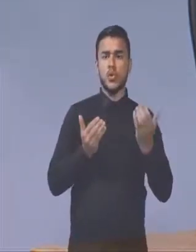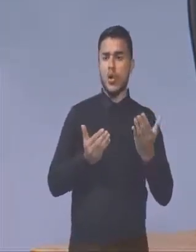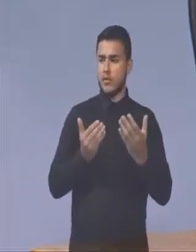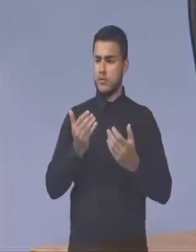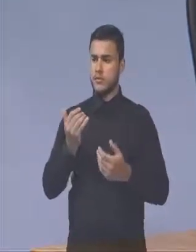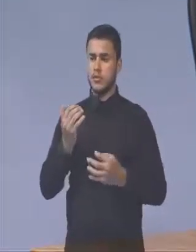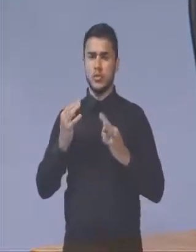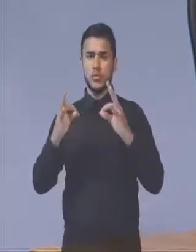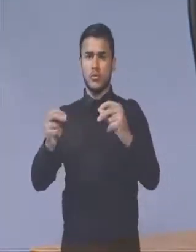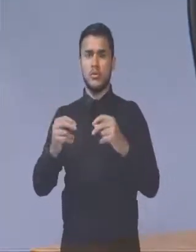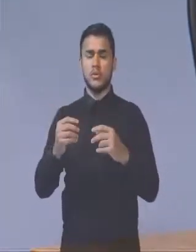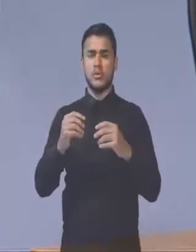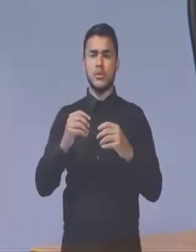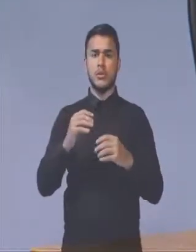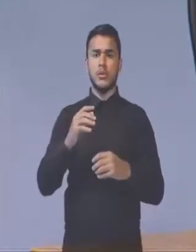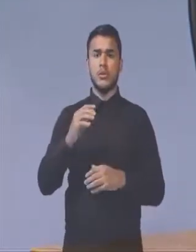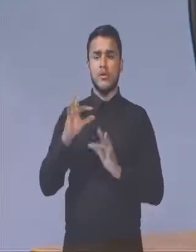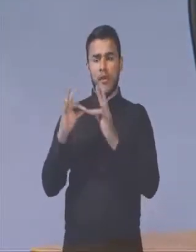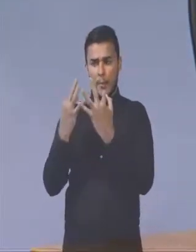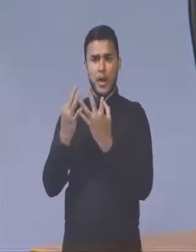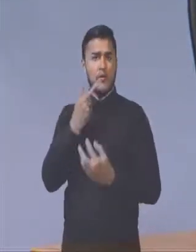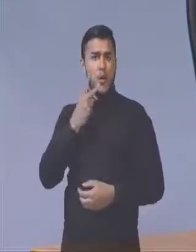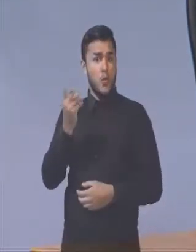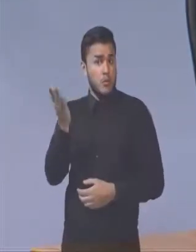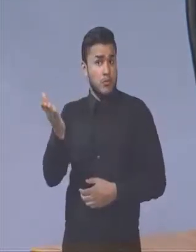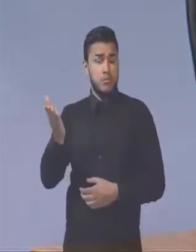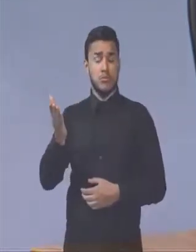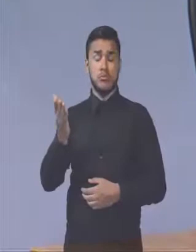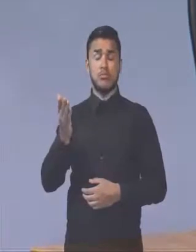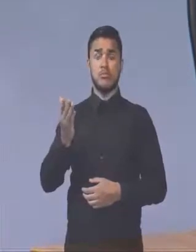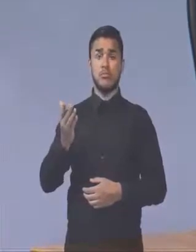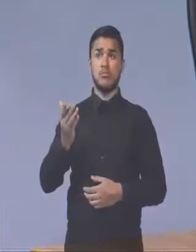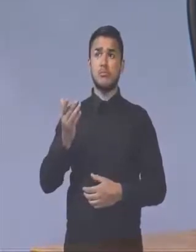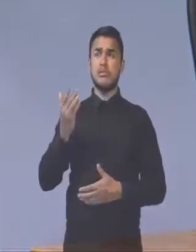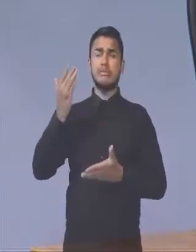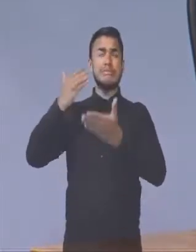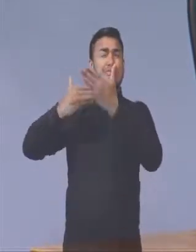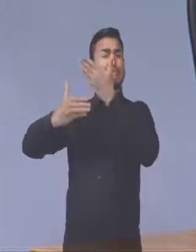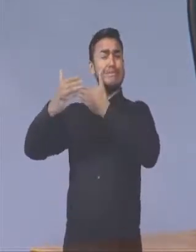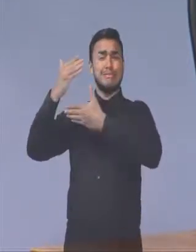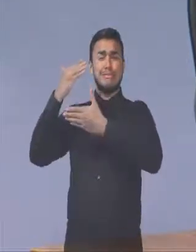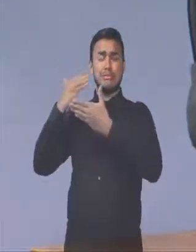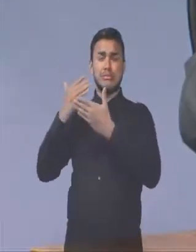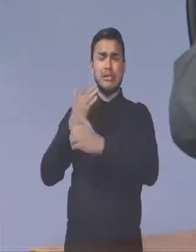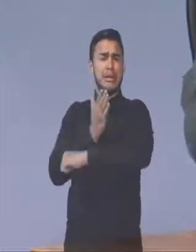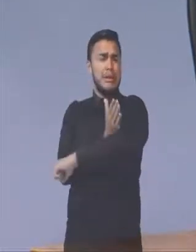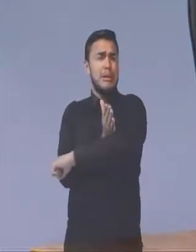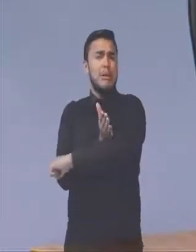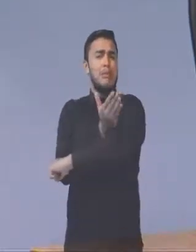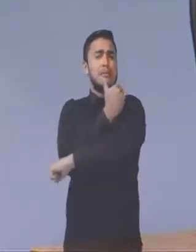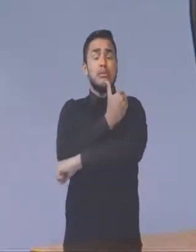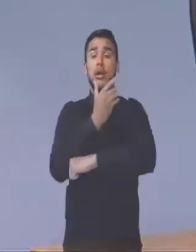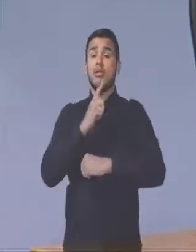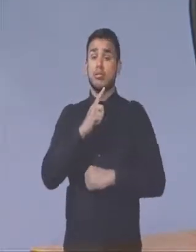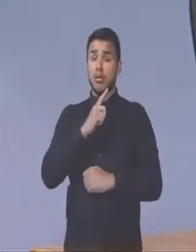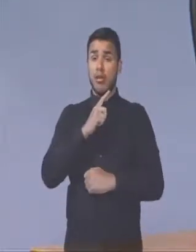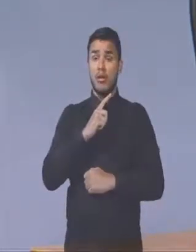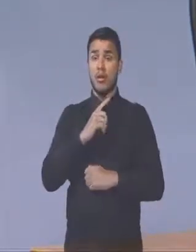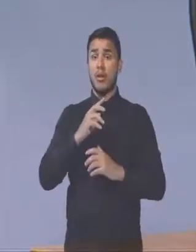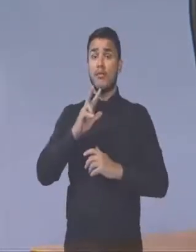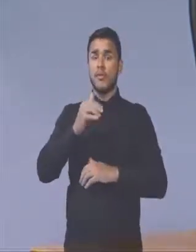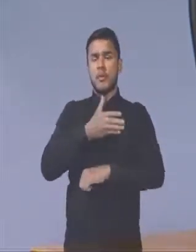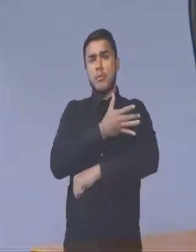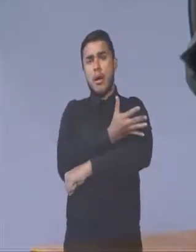tínhamos a própria instituição família que foi colocada, é uma instituição que remonta ao mundo antigo, passa pelo período medieval que se consolida, ele